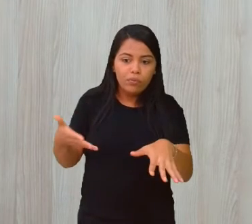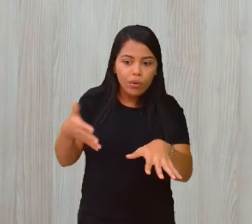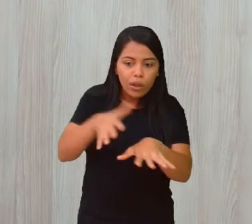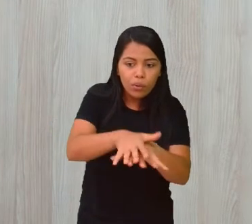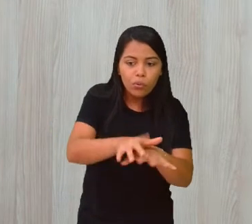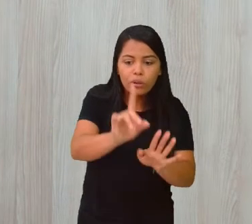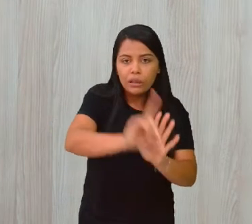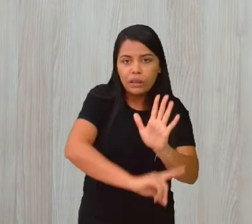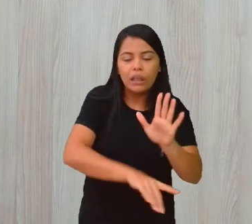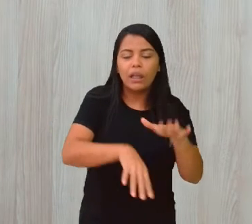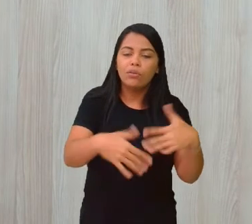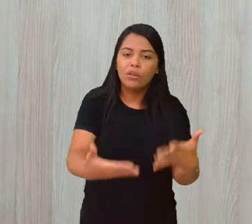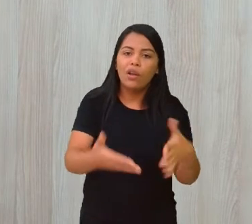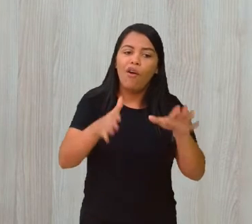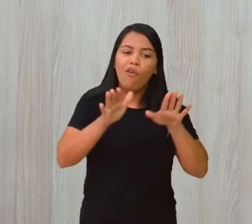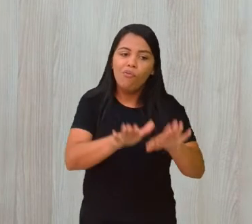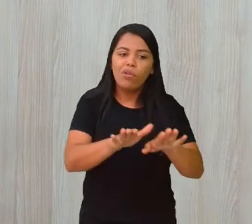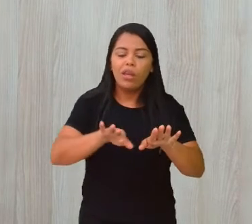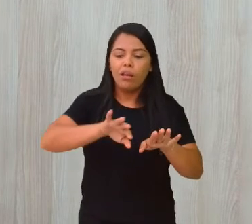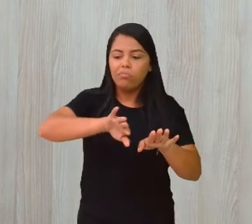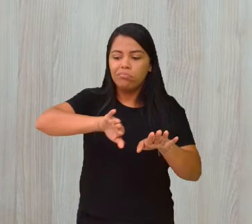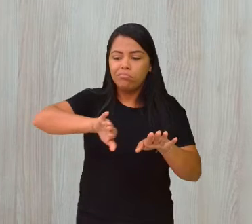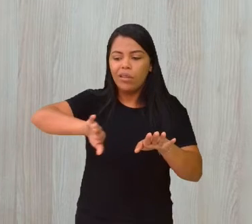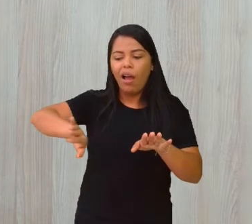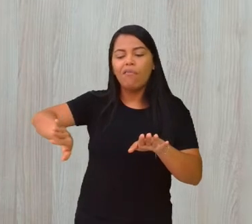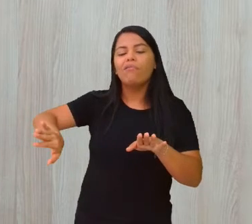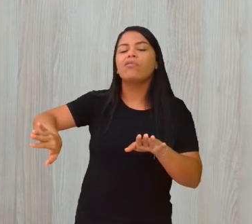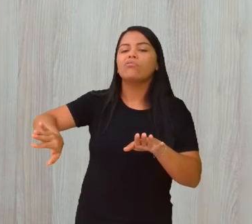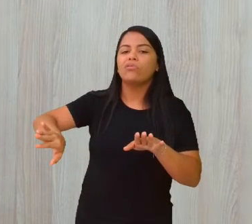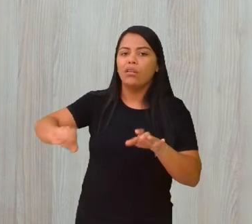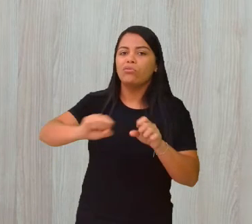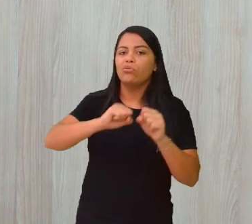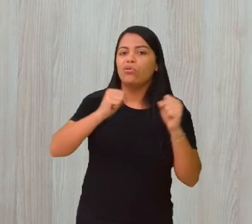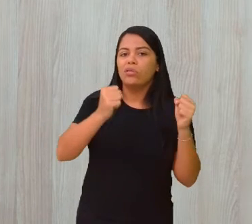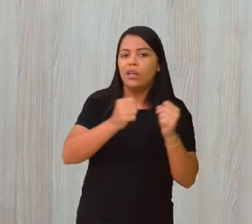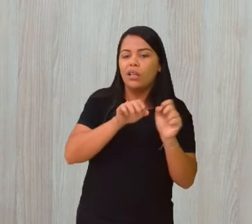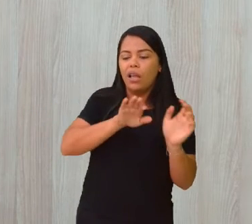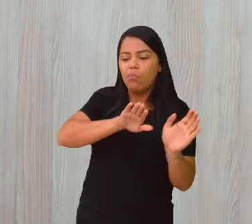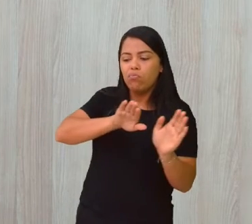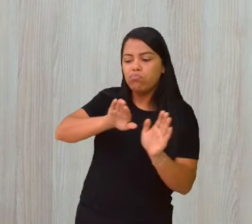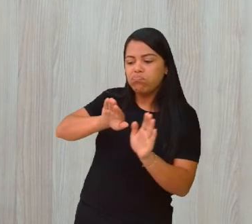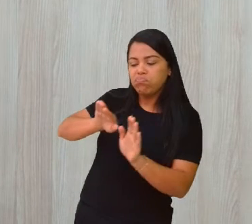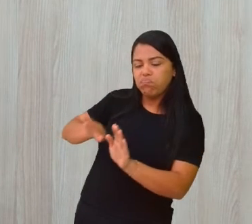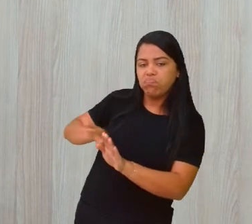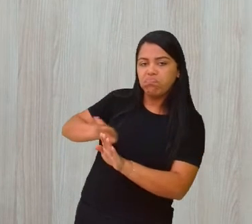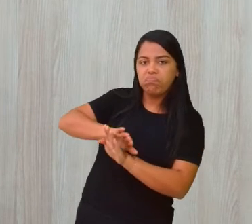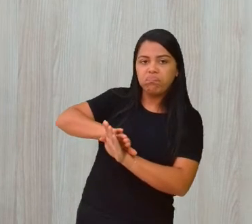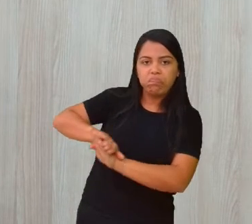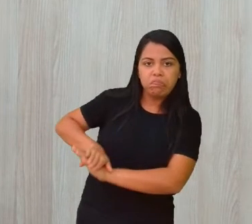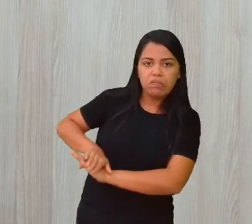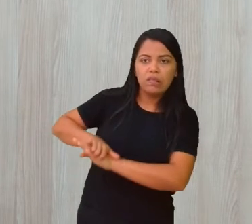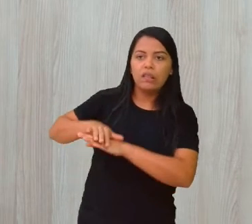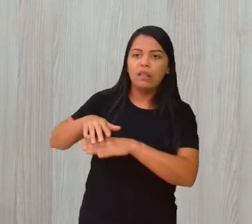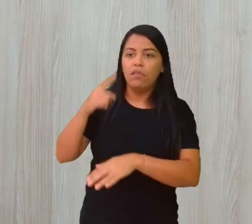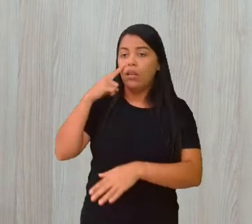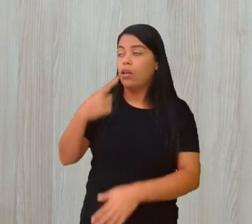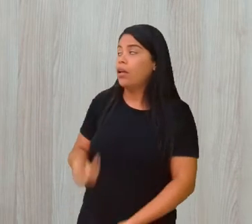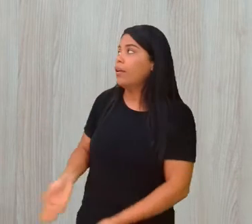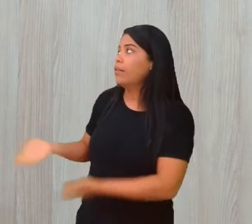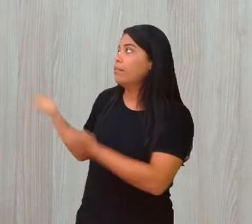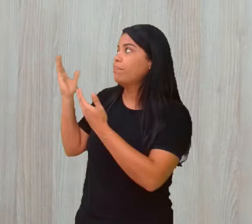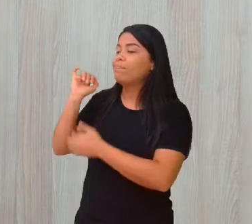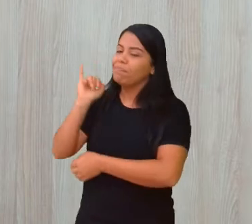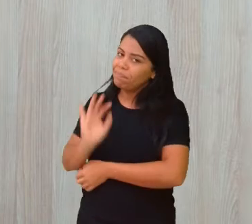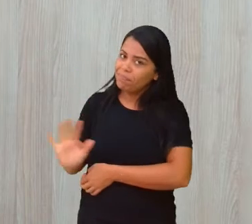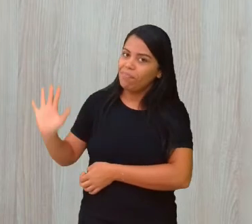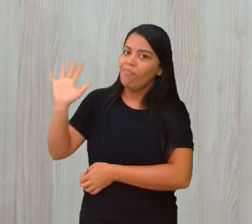direitos, eles acabam ficando à margem da sociedade, né? Então, ali, essa imagem, por exemplo, é